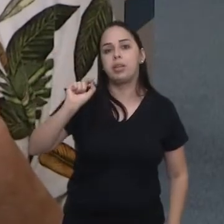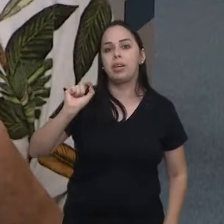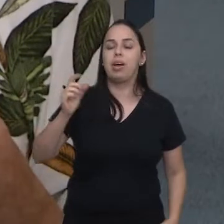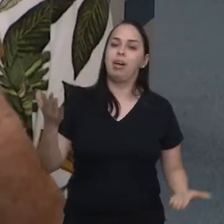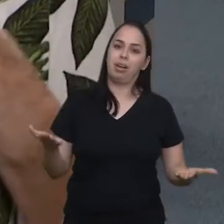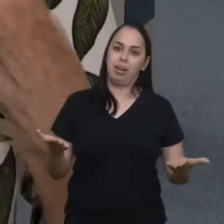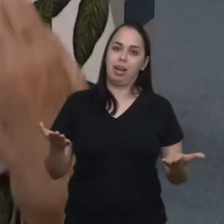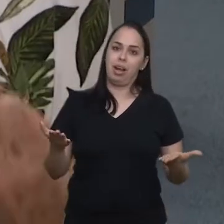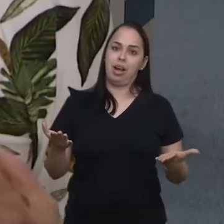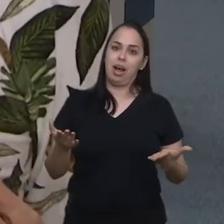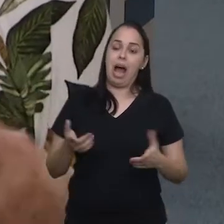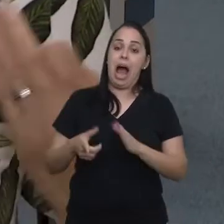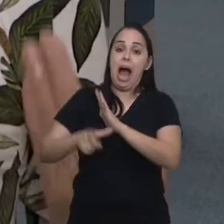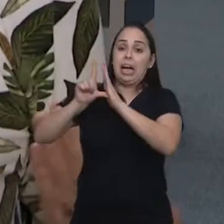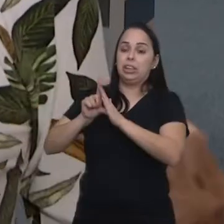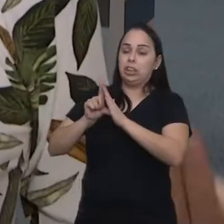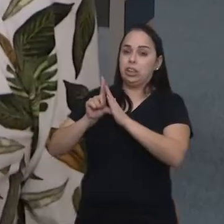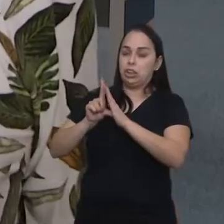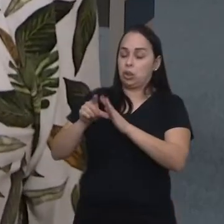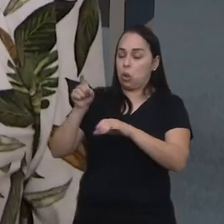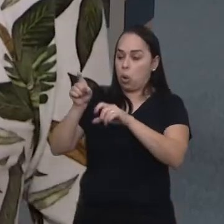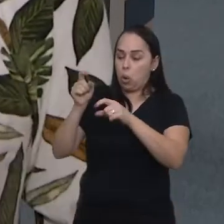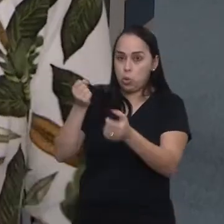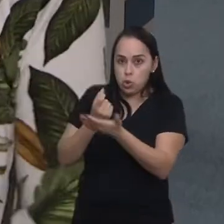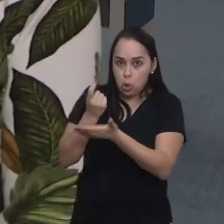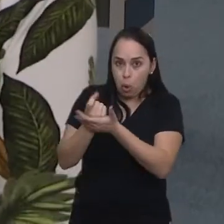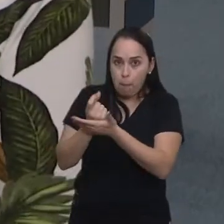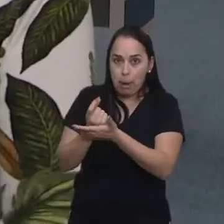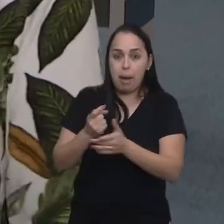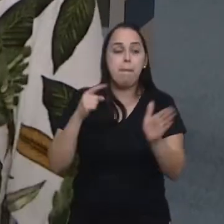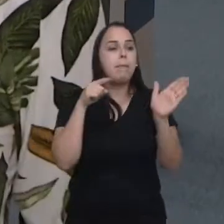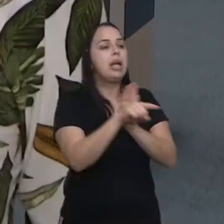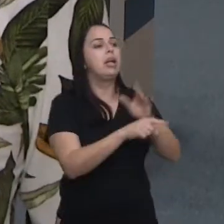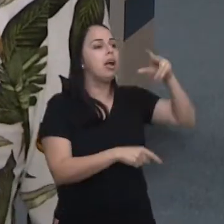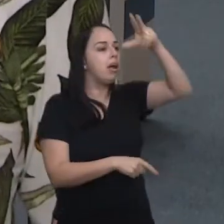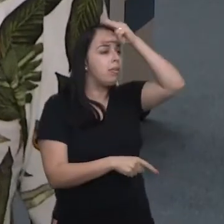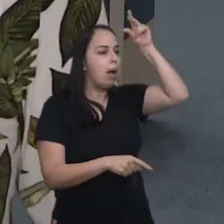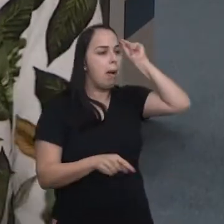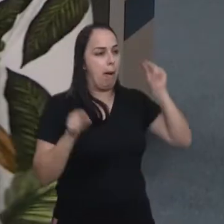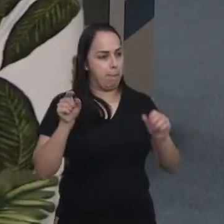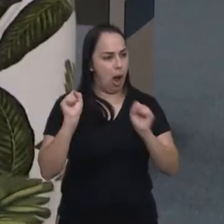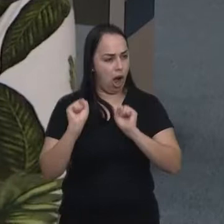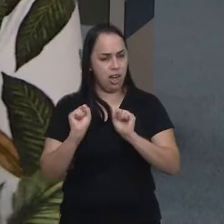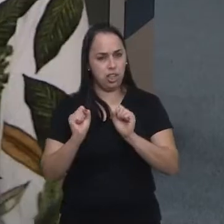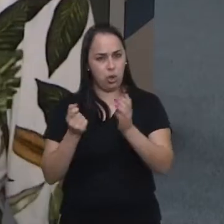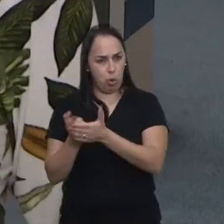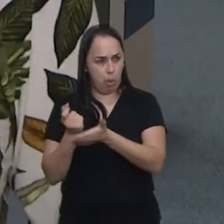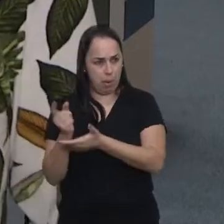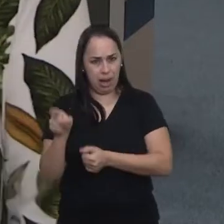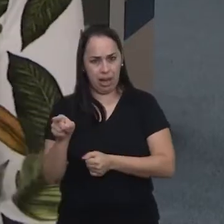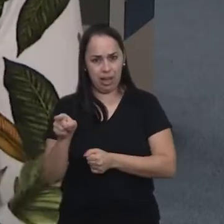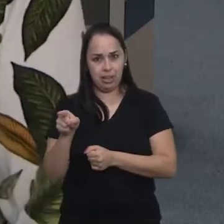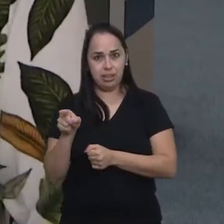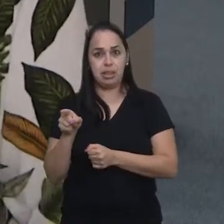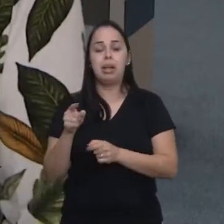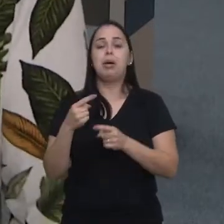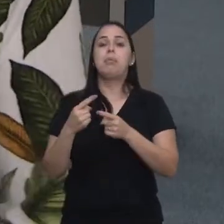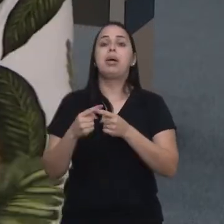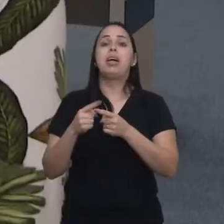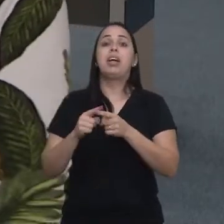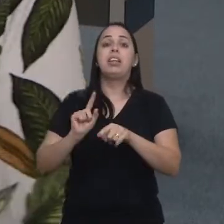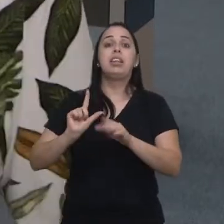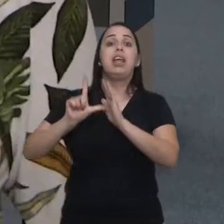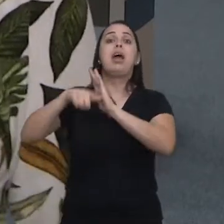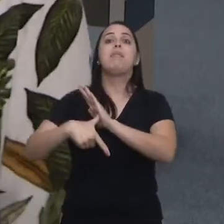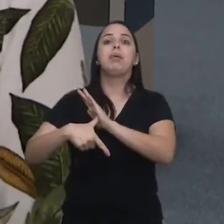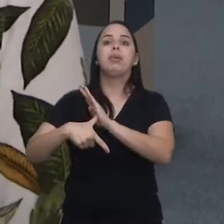da pessoa. Gente, antes de comprar um lote, consulte a prefeitura se pode comprar. Porque se não puder comprar,